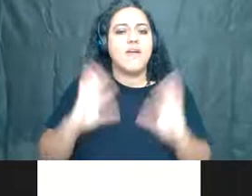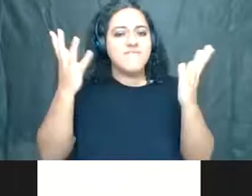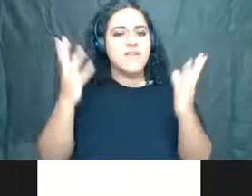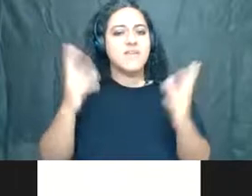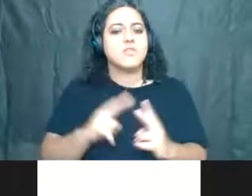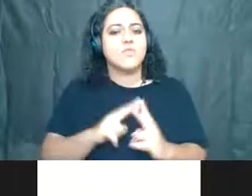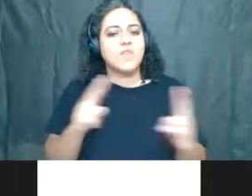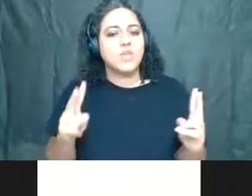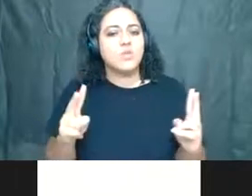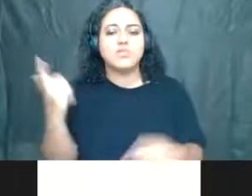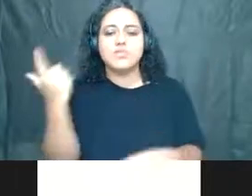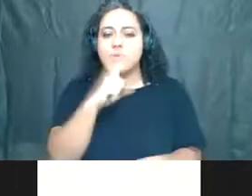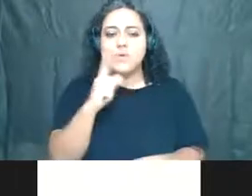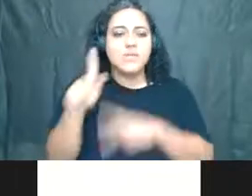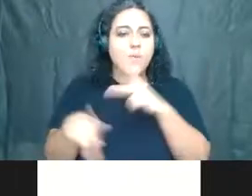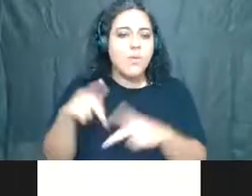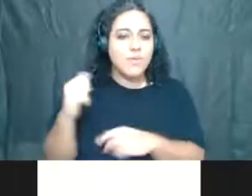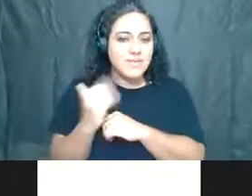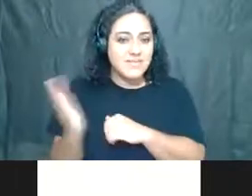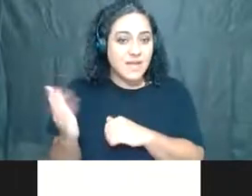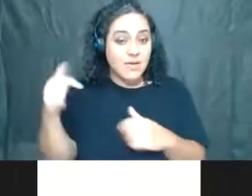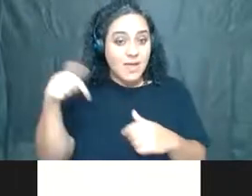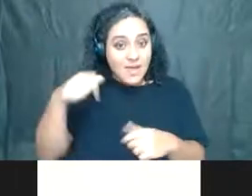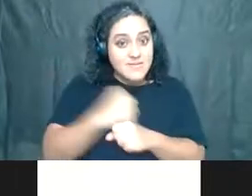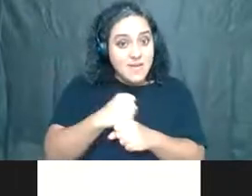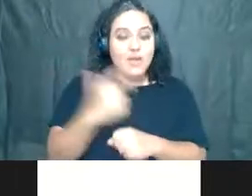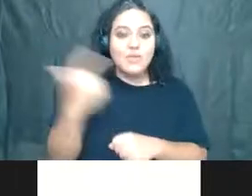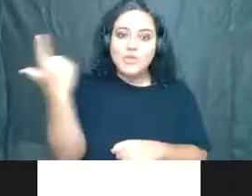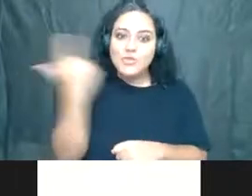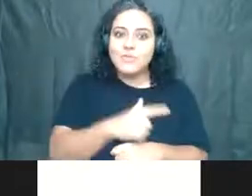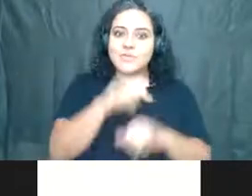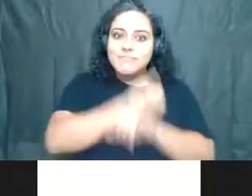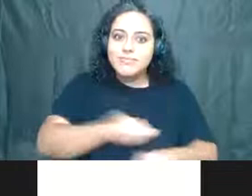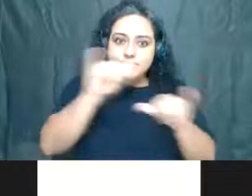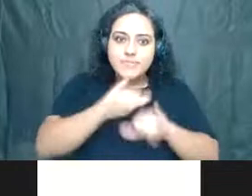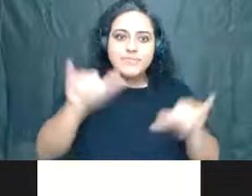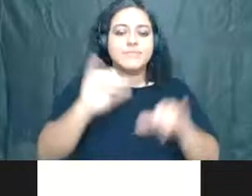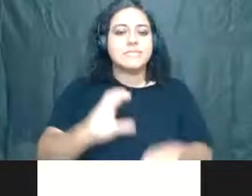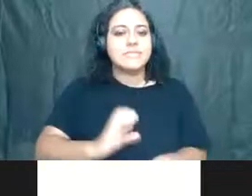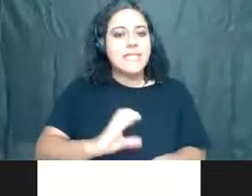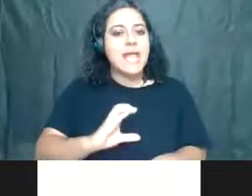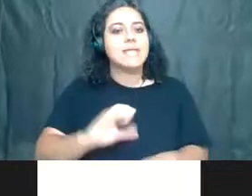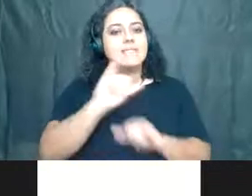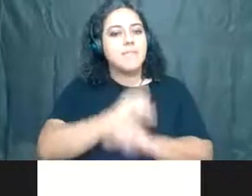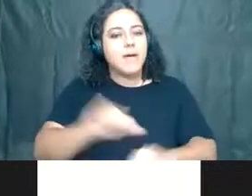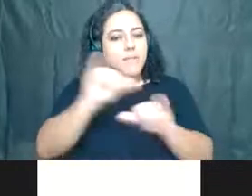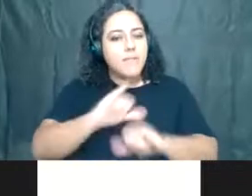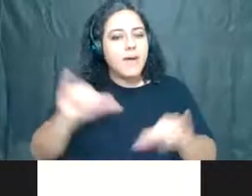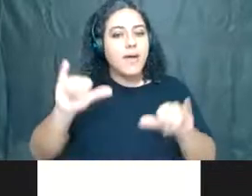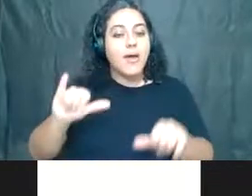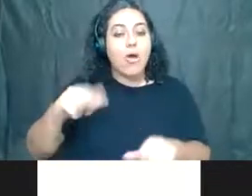gente cumpriu um importante papel de popularização da ciência, permitindo que outras